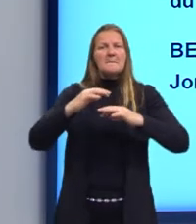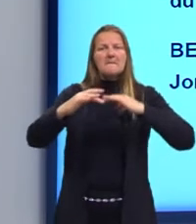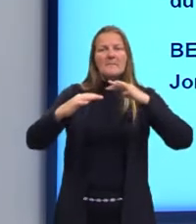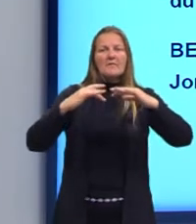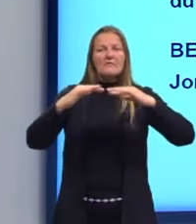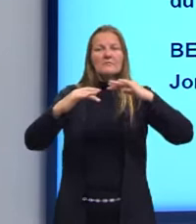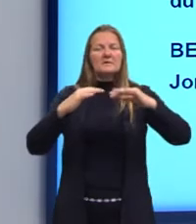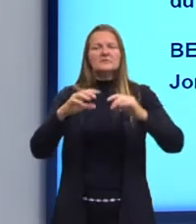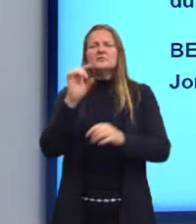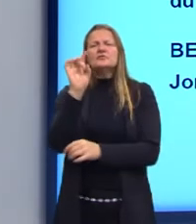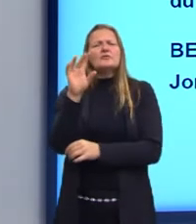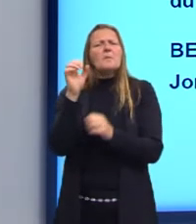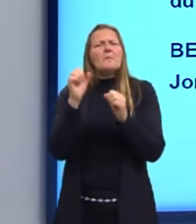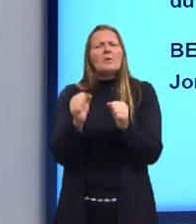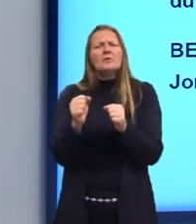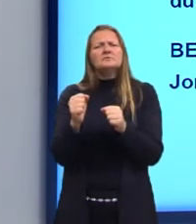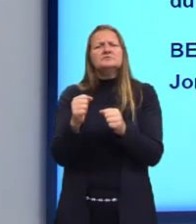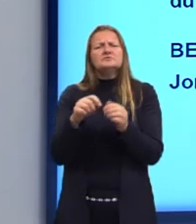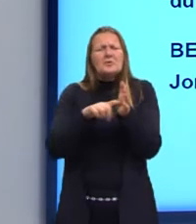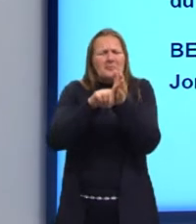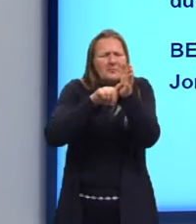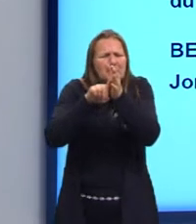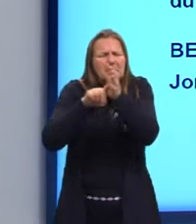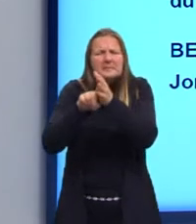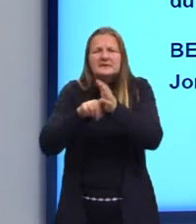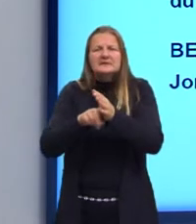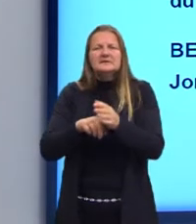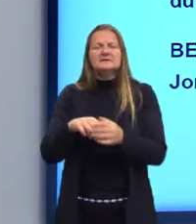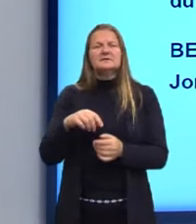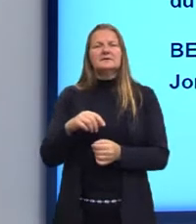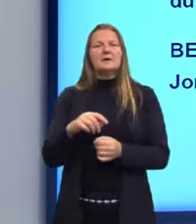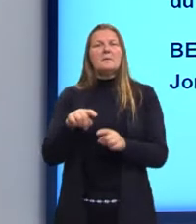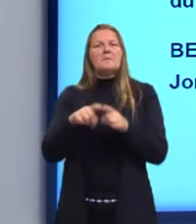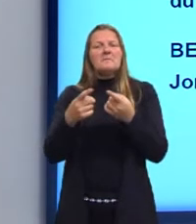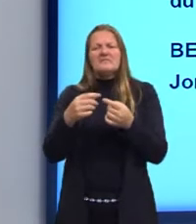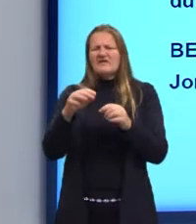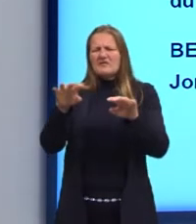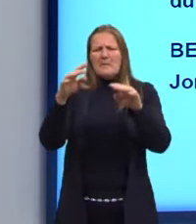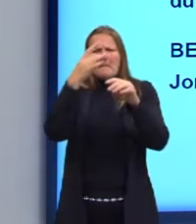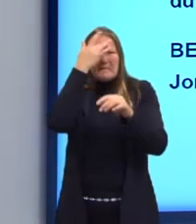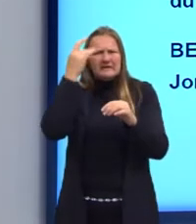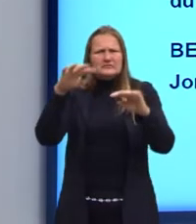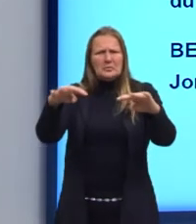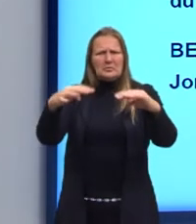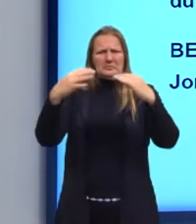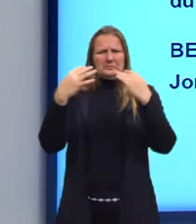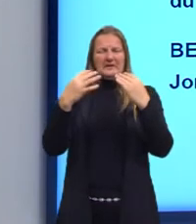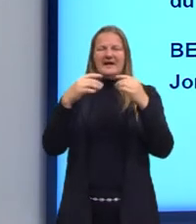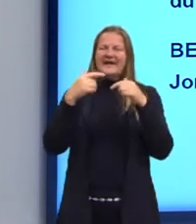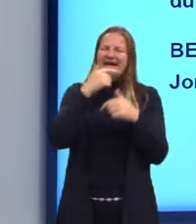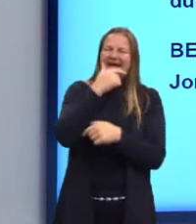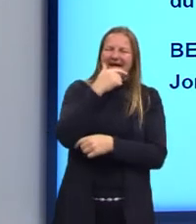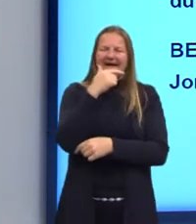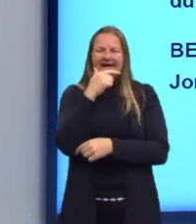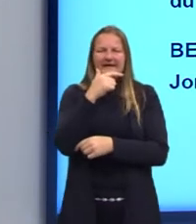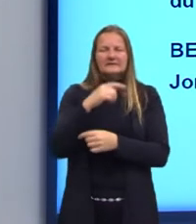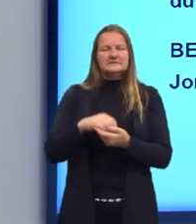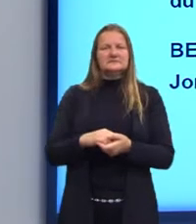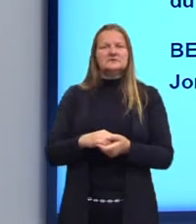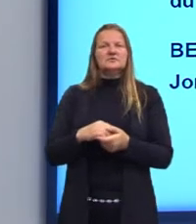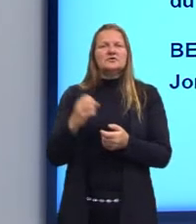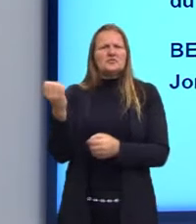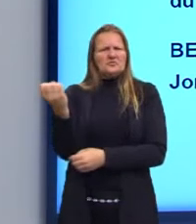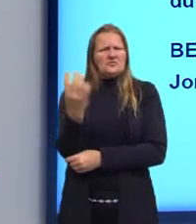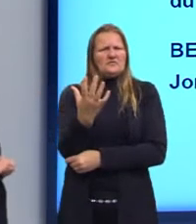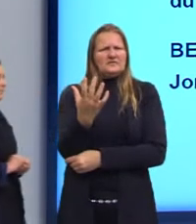e só poderia servir para pesquisas mesmo que o público no início se divertir-se com ele seria uma